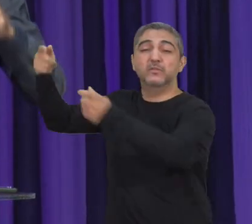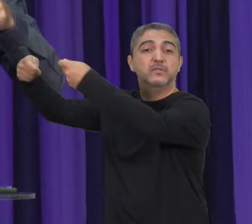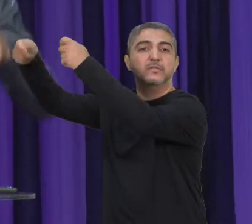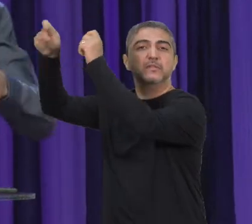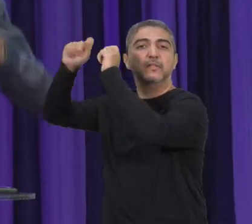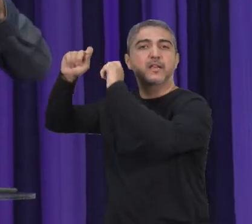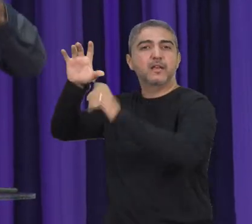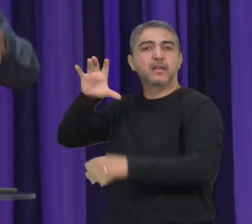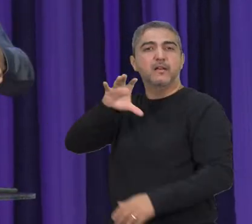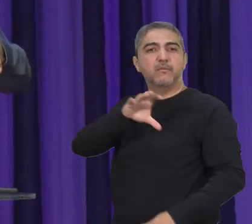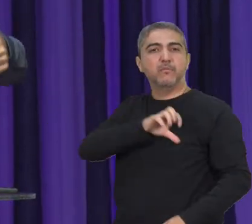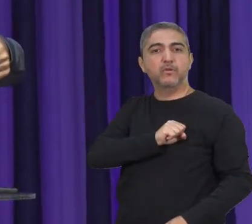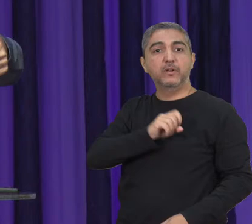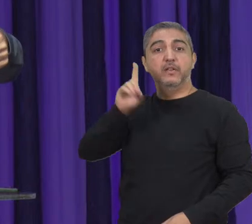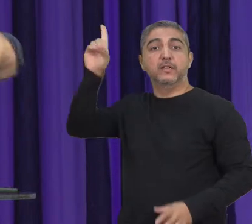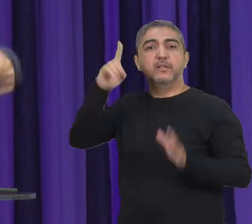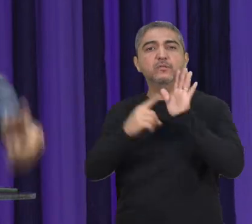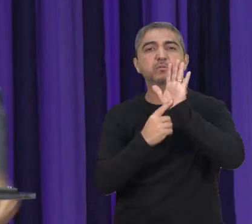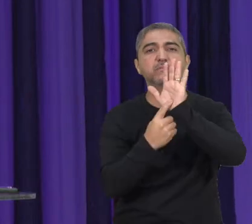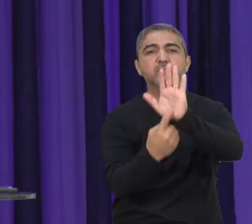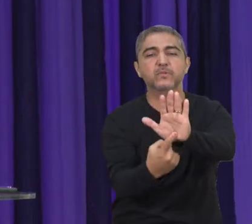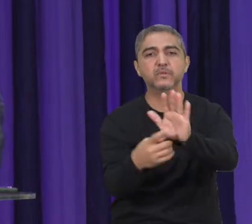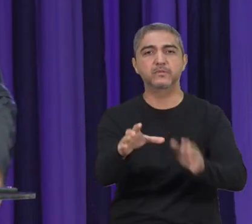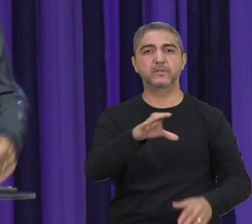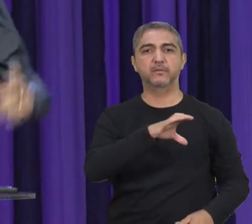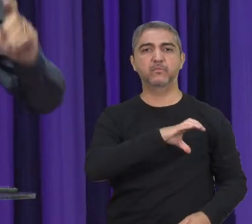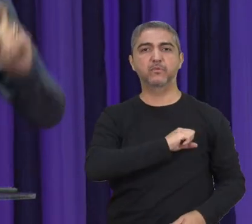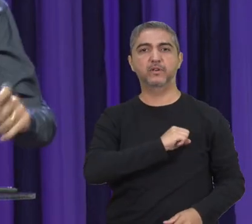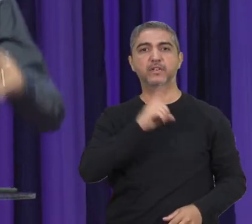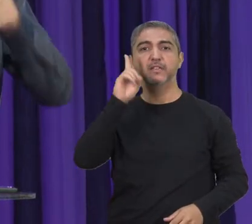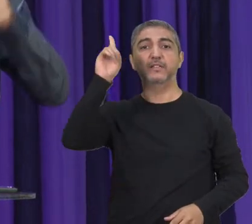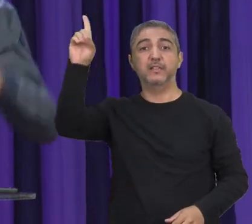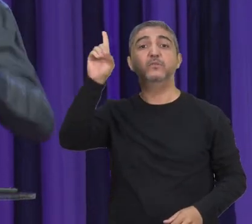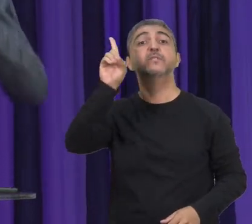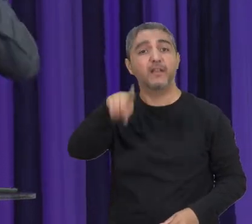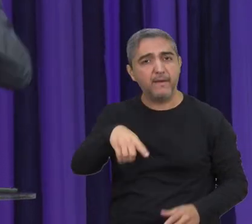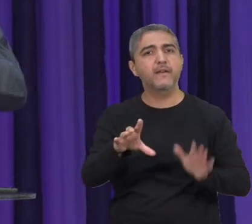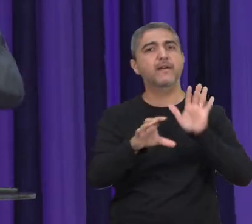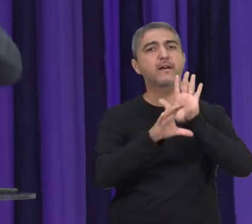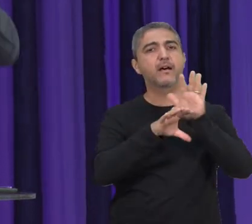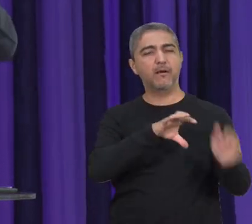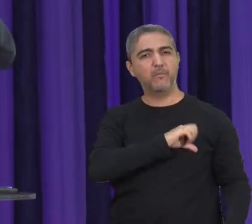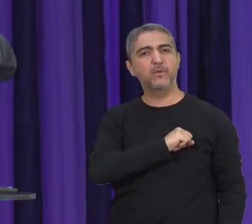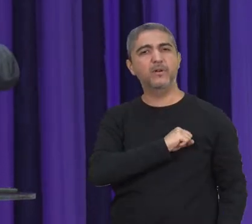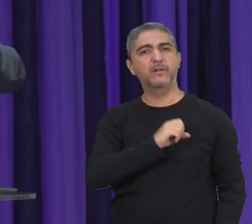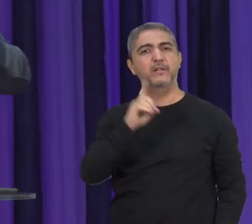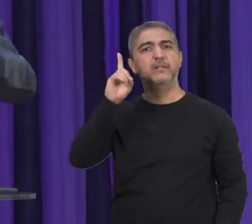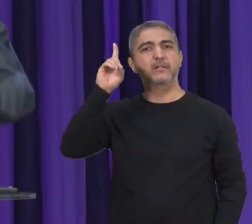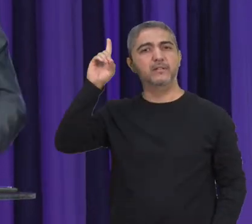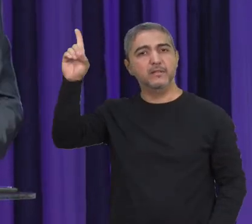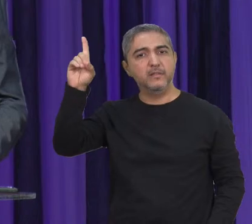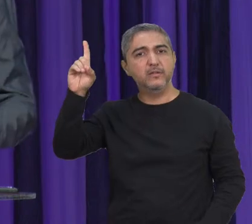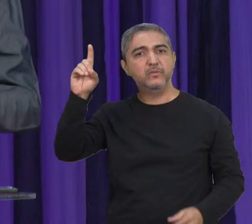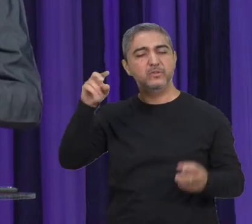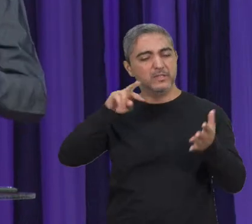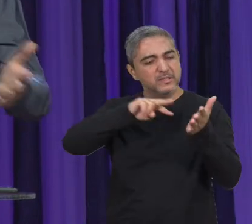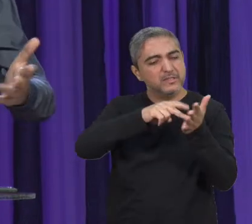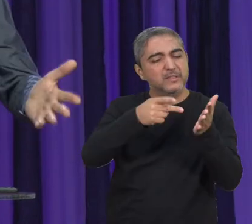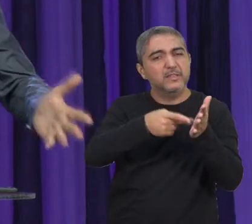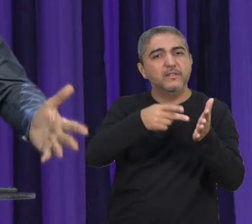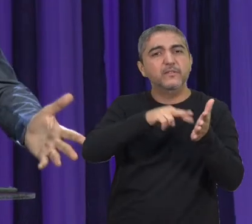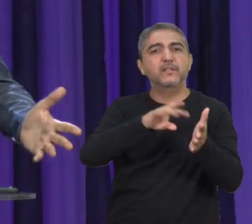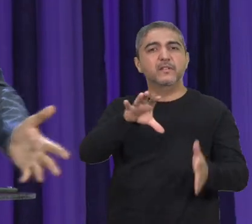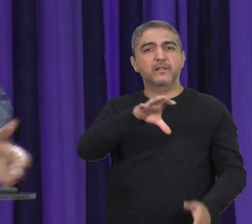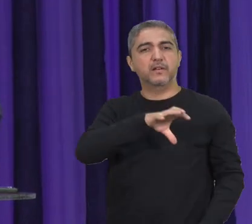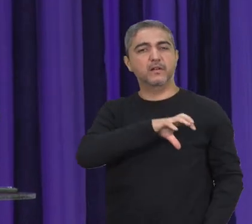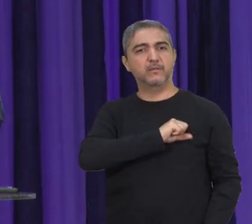Deus é a própria definição do amor. O amor é a própria definição de Deus.